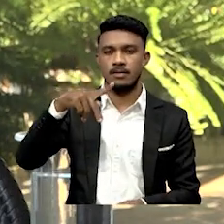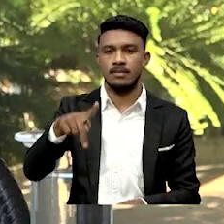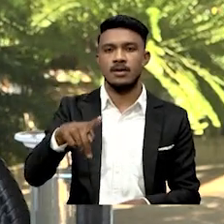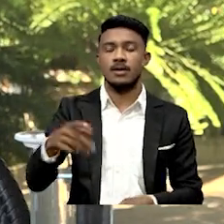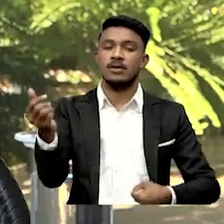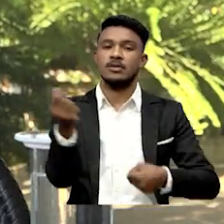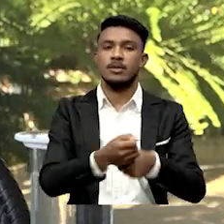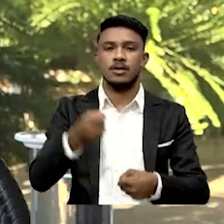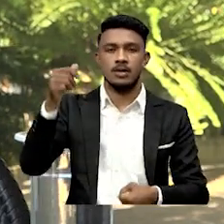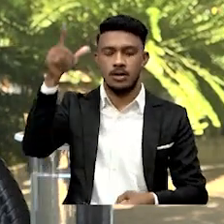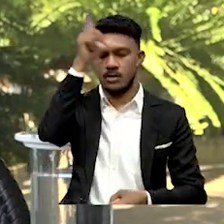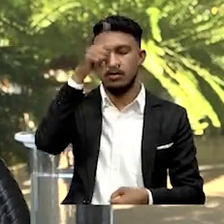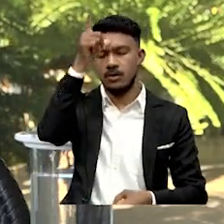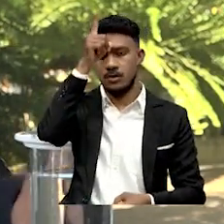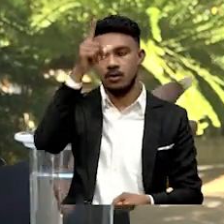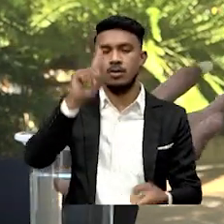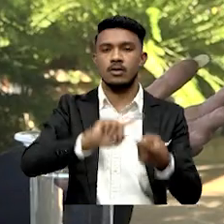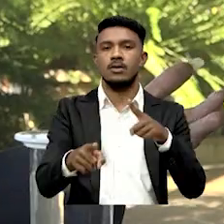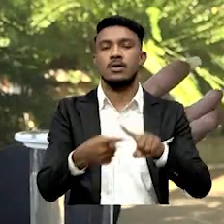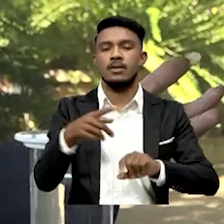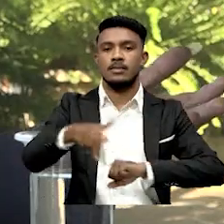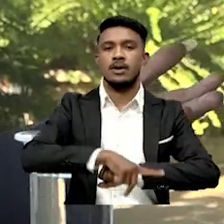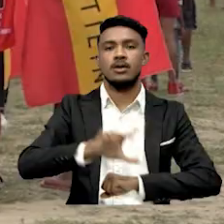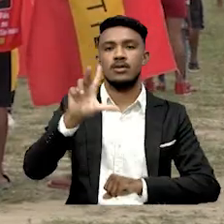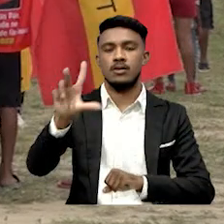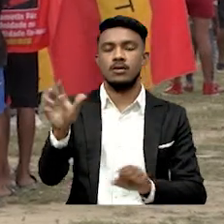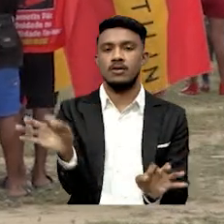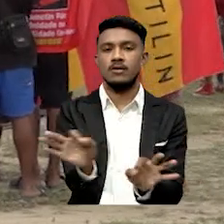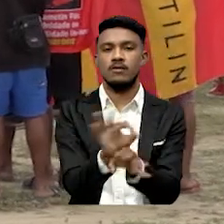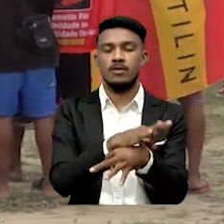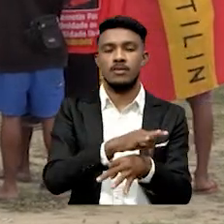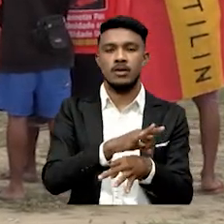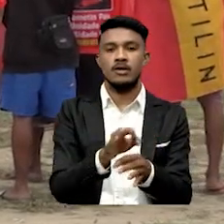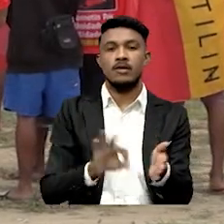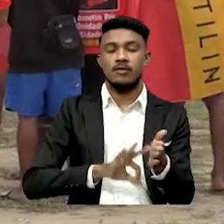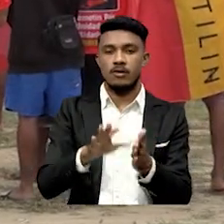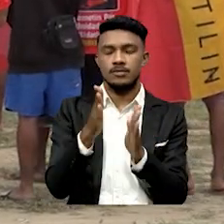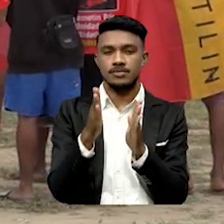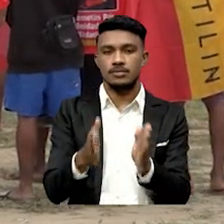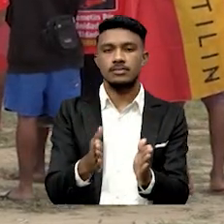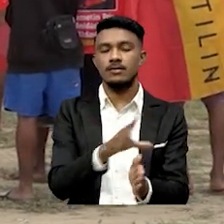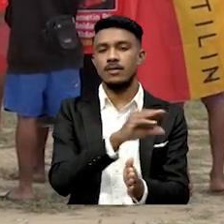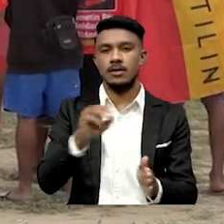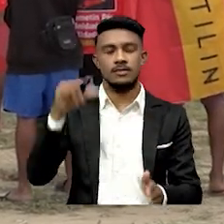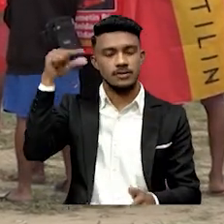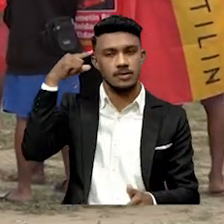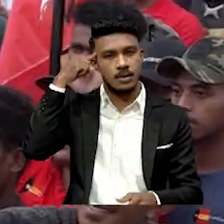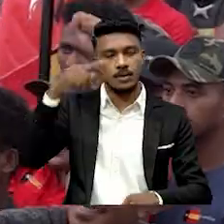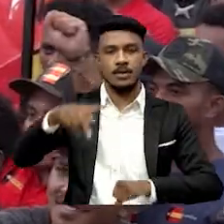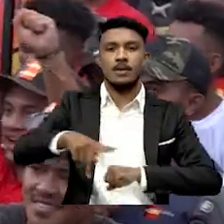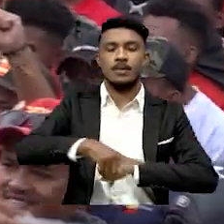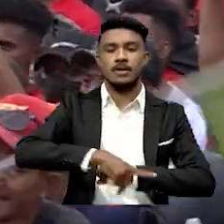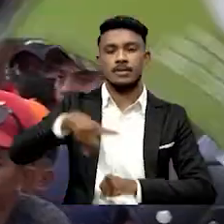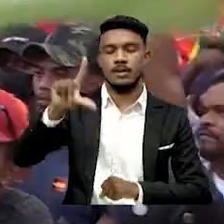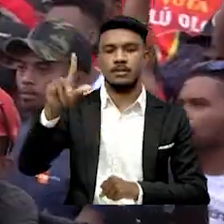assegura coligação partido tolo nebe forma governo. Tarumos garante katak ho apoio PLP hokundo candidato presidente da